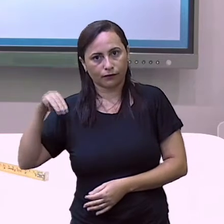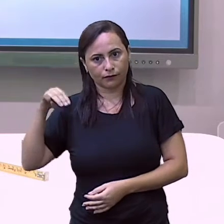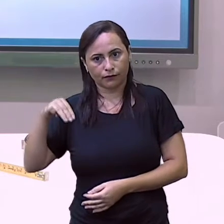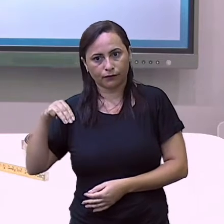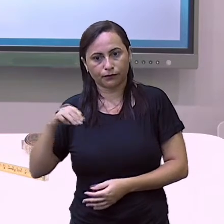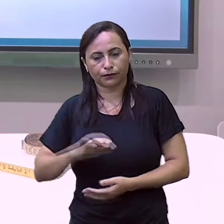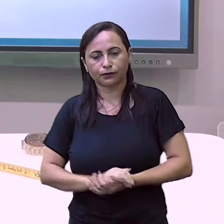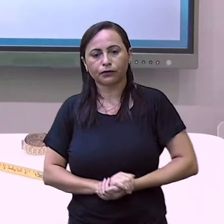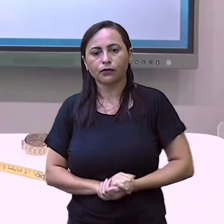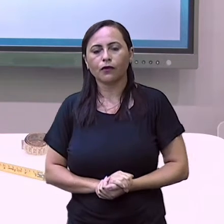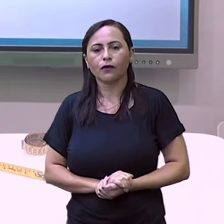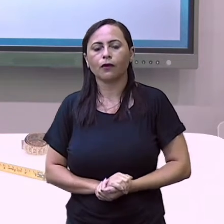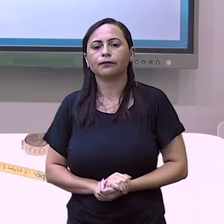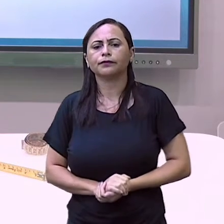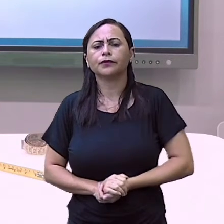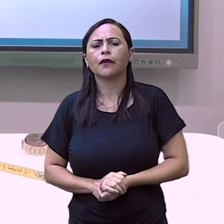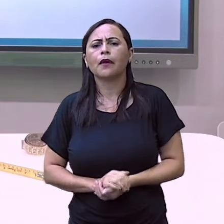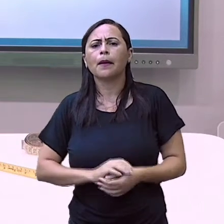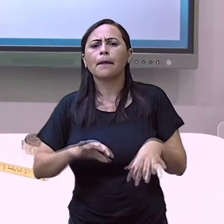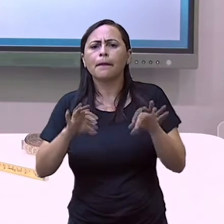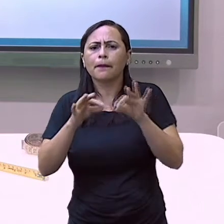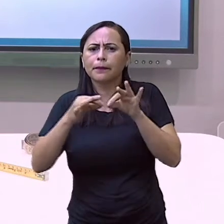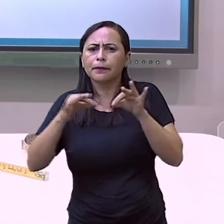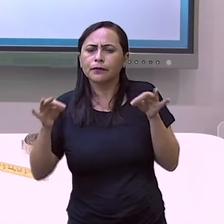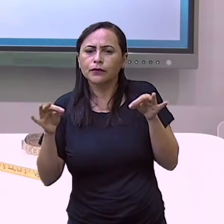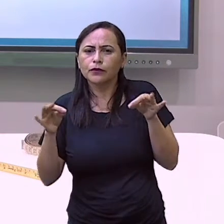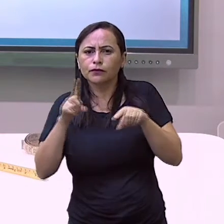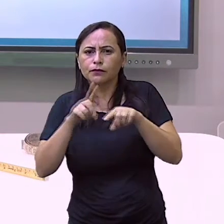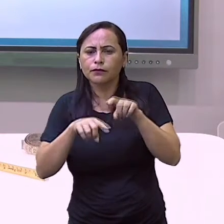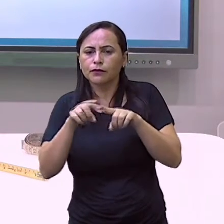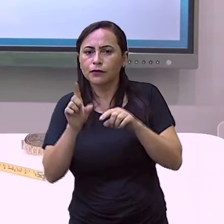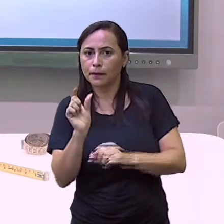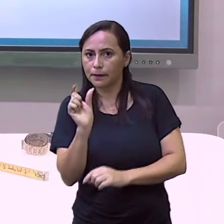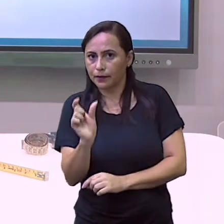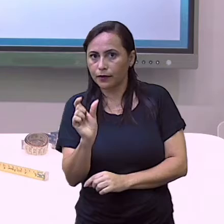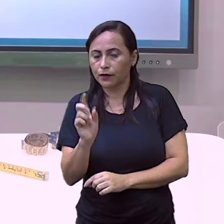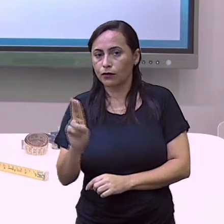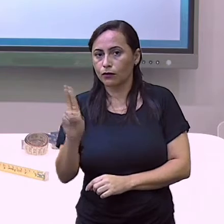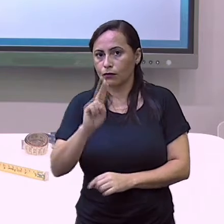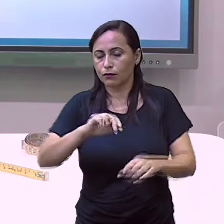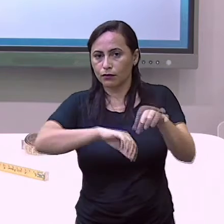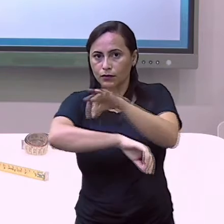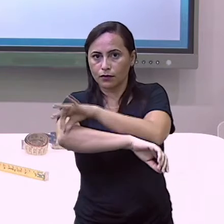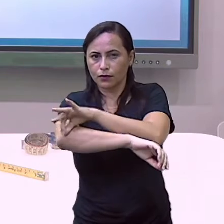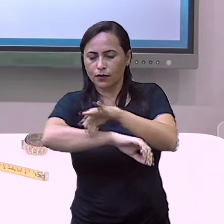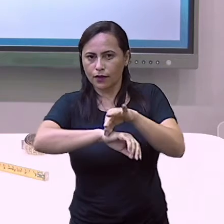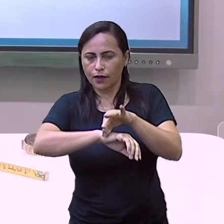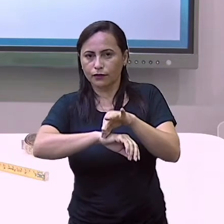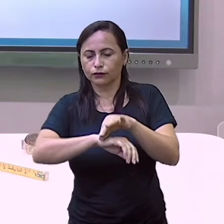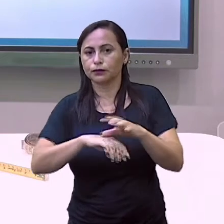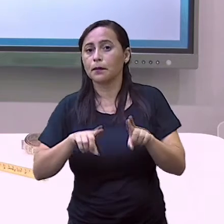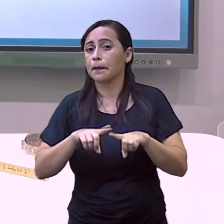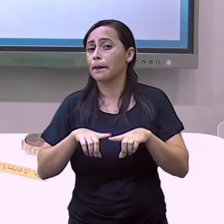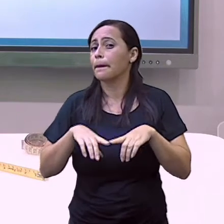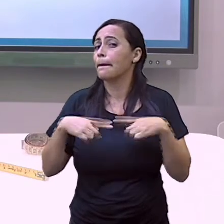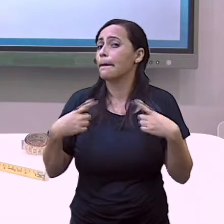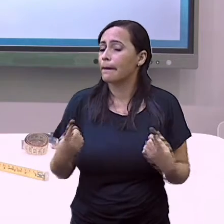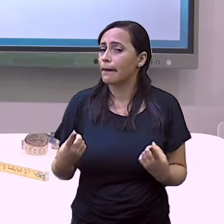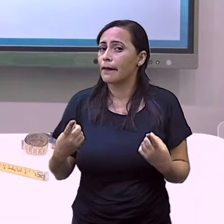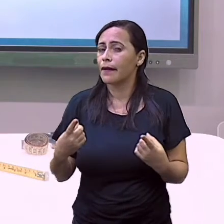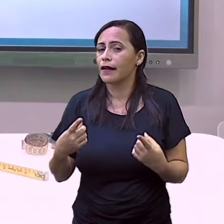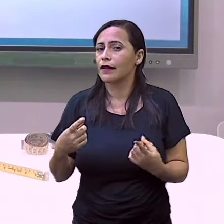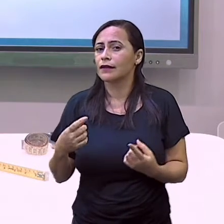coisas pequenas, por exemplo, eu posso utilizar a régua. Mas se eu tiver a necessidade de medir